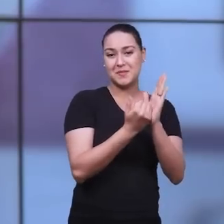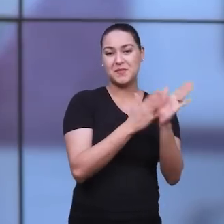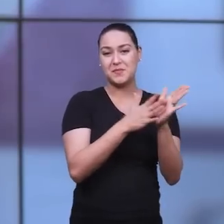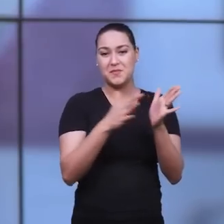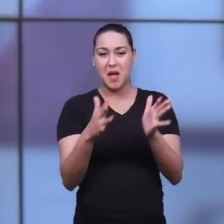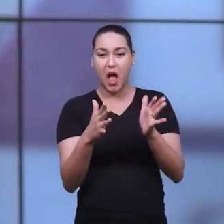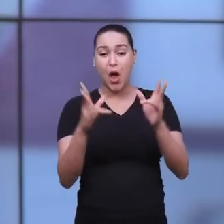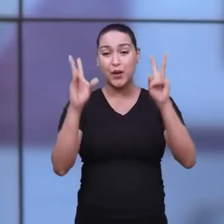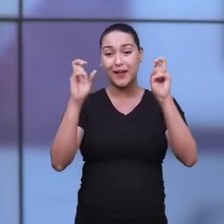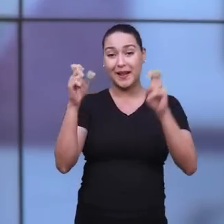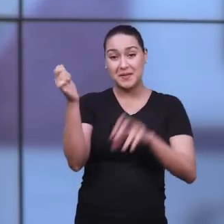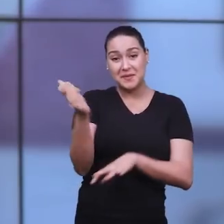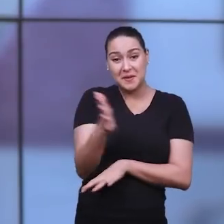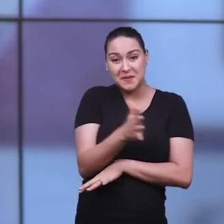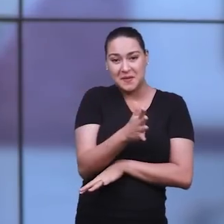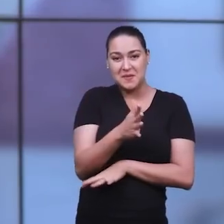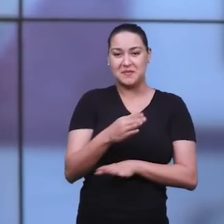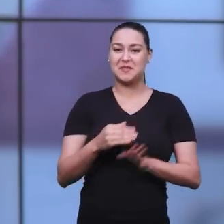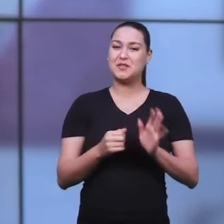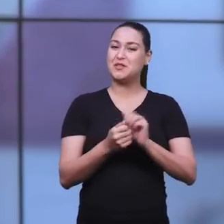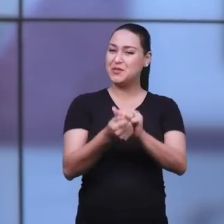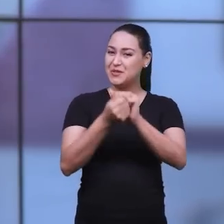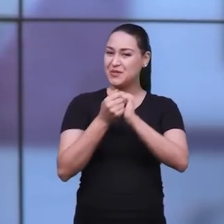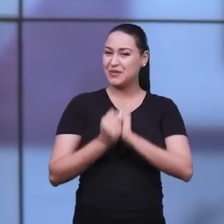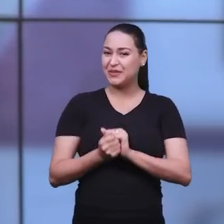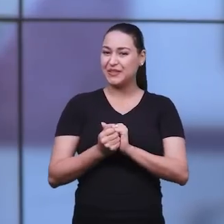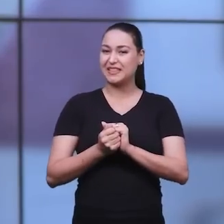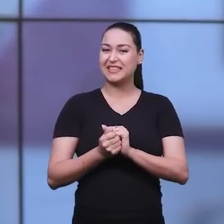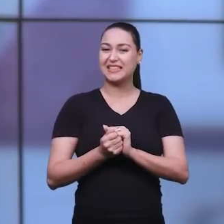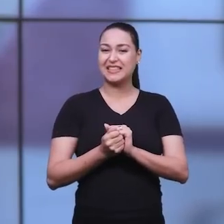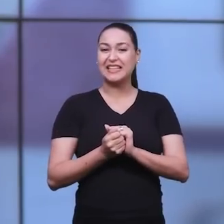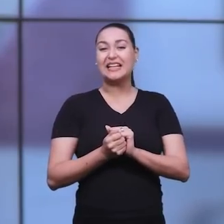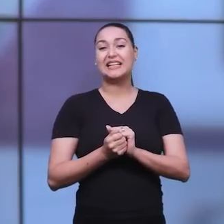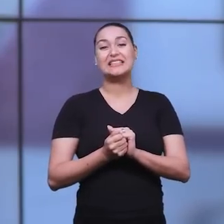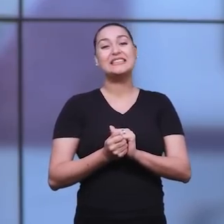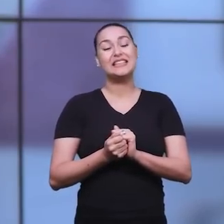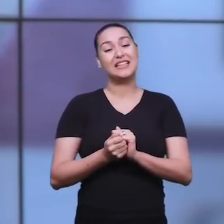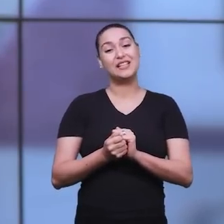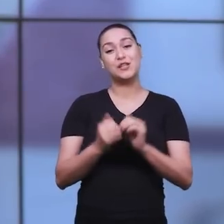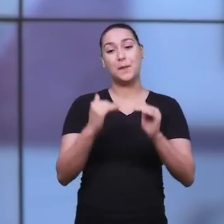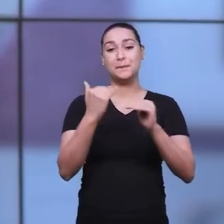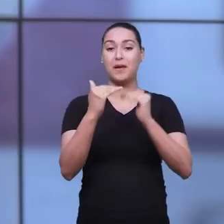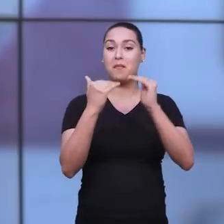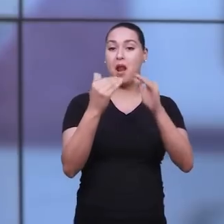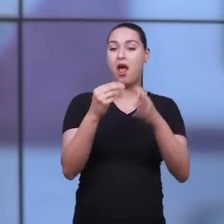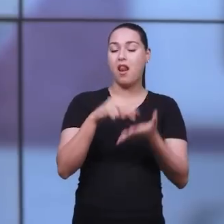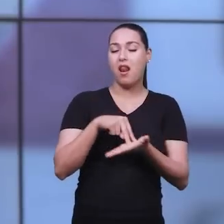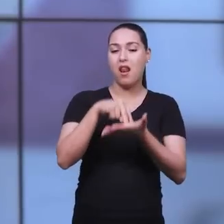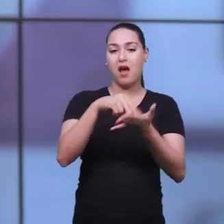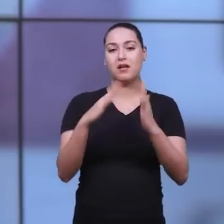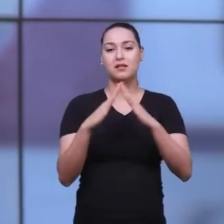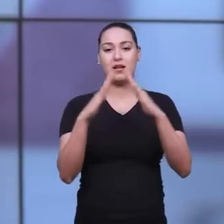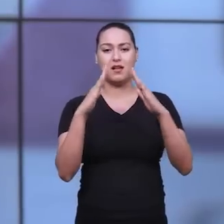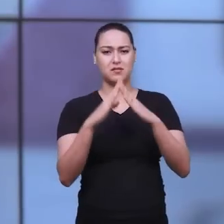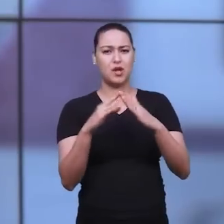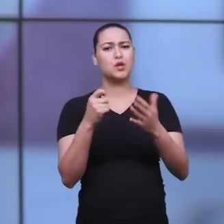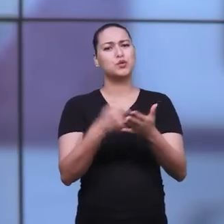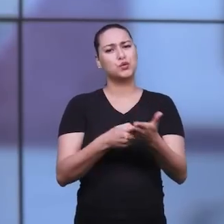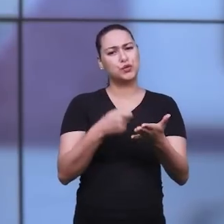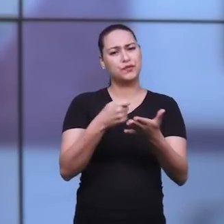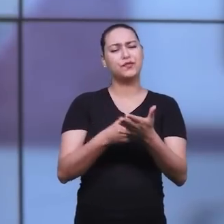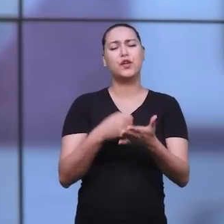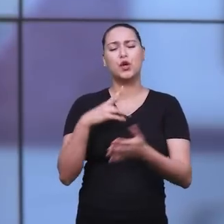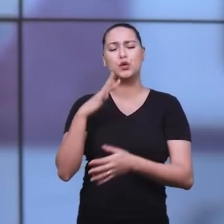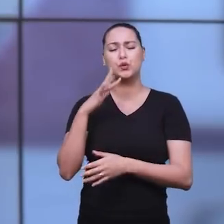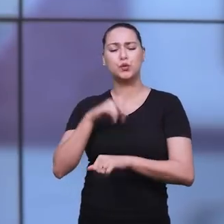um novo tema. Estamos juntos, empenhados em consolidar a nossa casa mediante os desafios